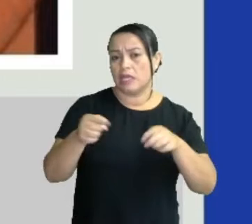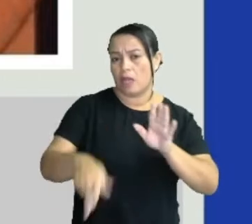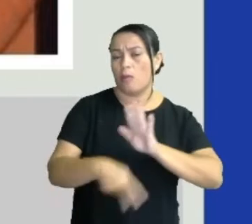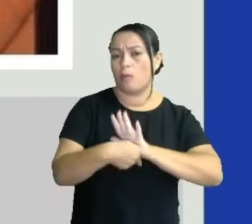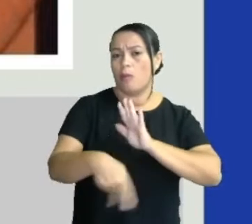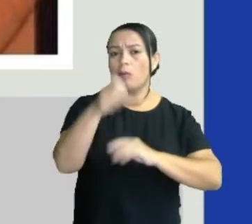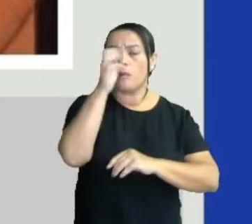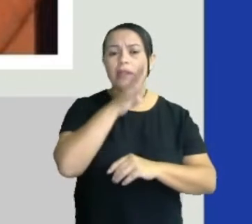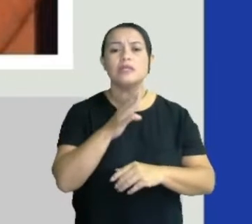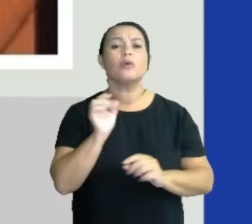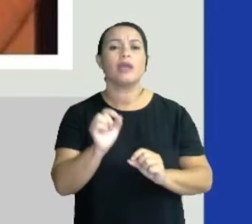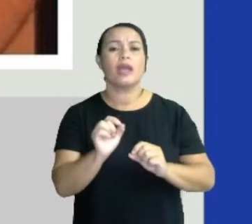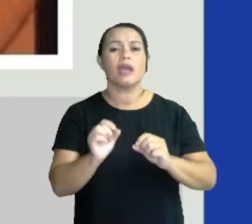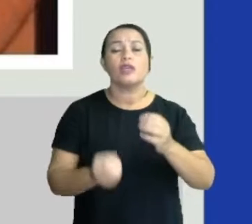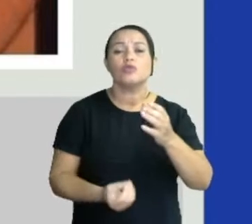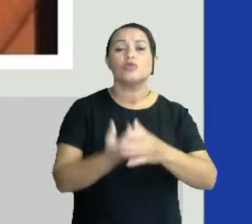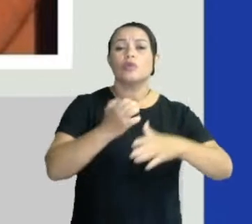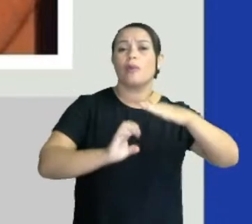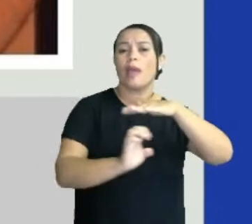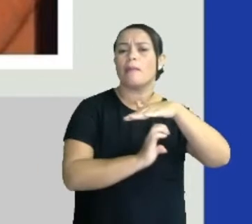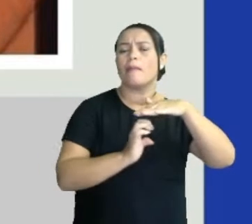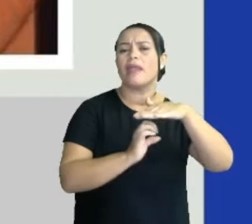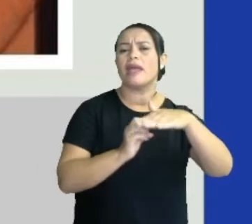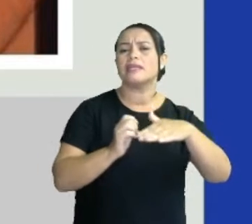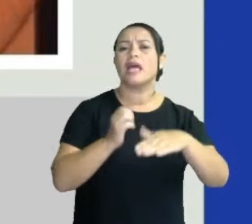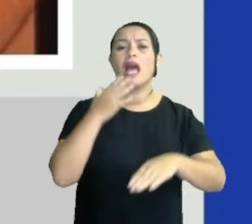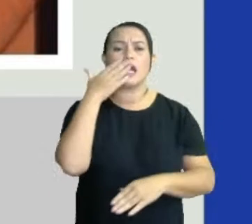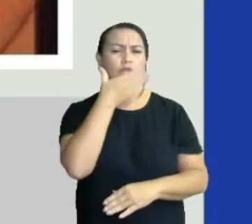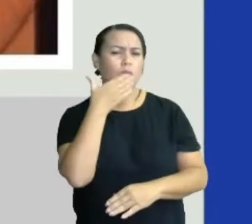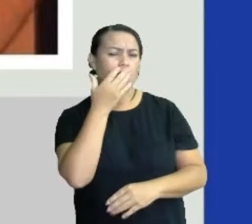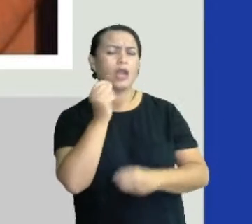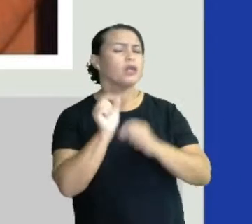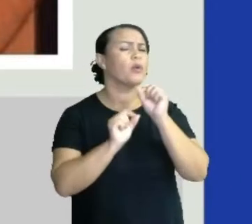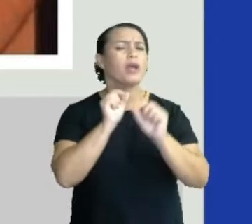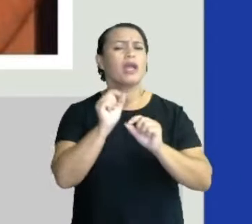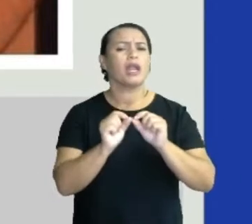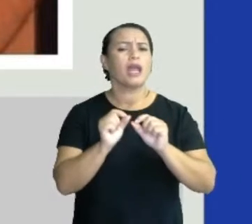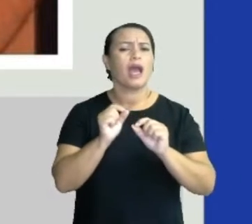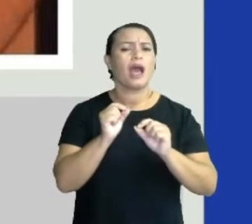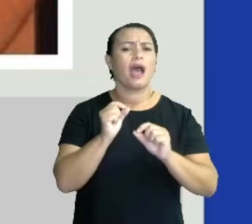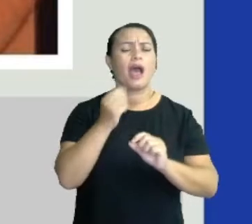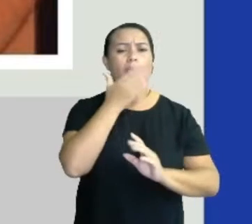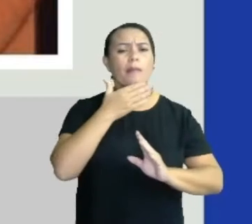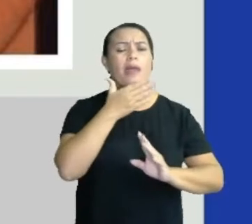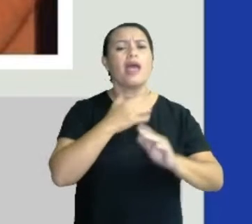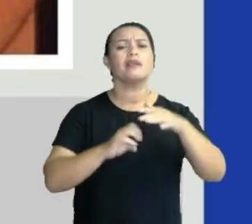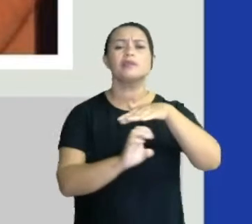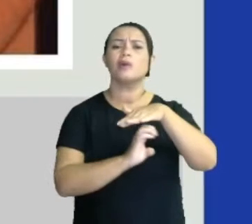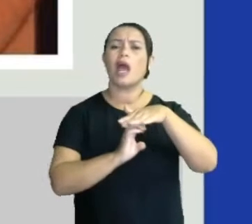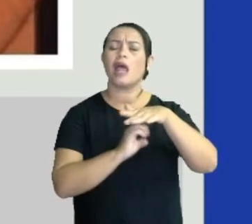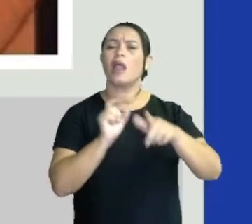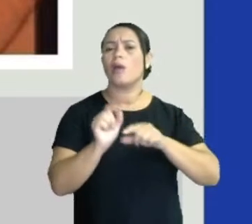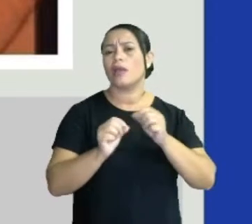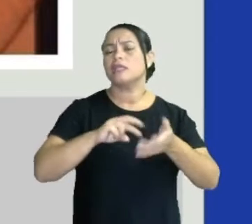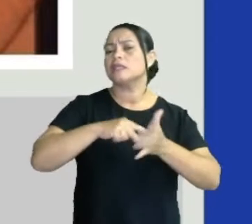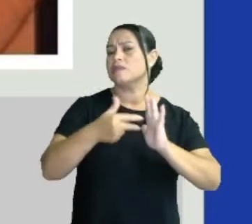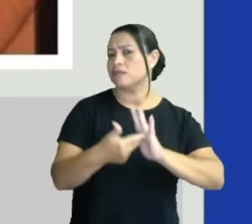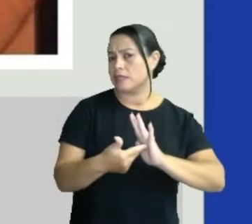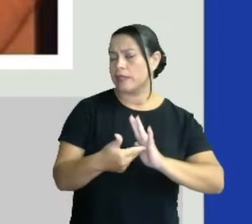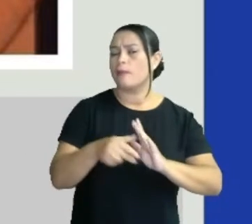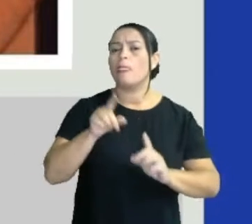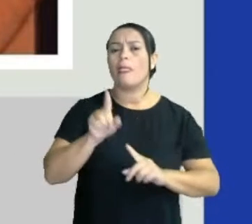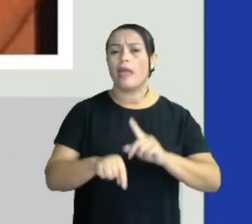a empresa açucareira. Então, professor, o que seria essa empresa açucareira? A empresa açucareira,